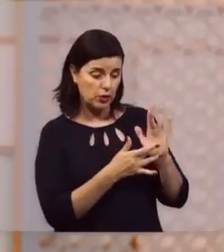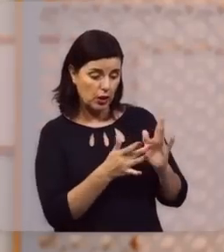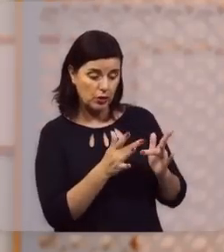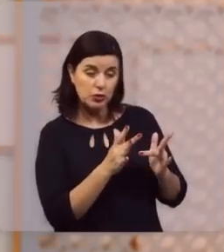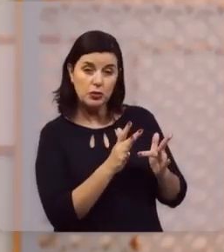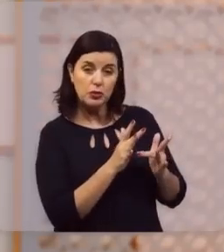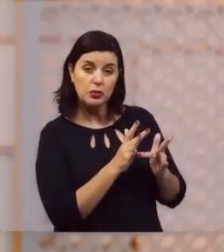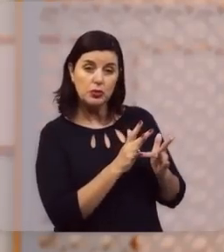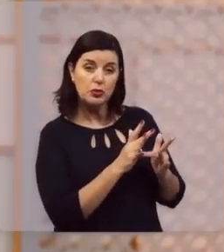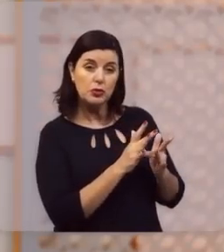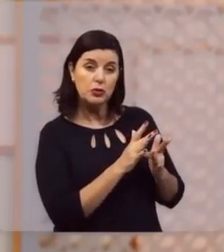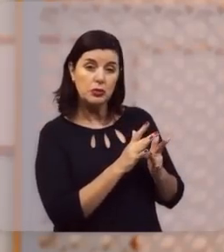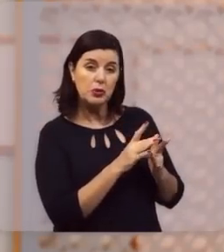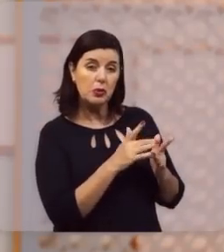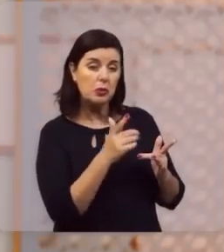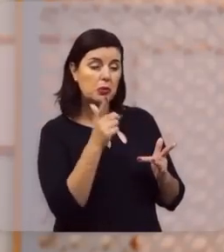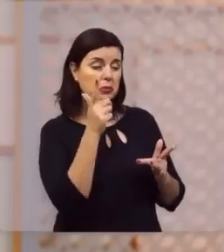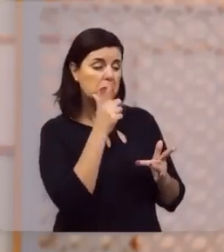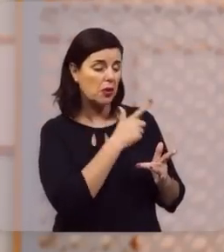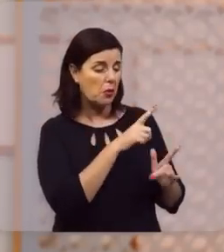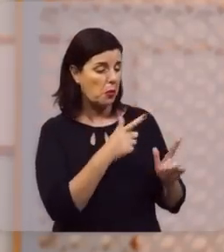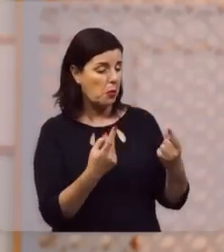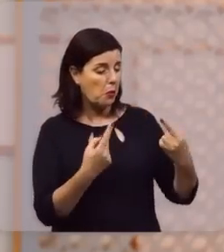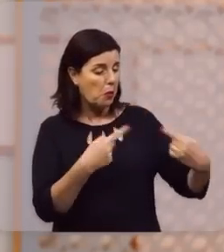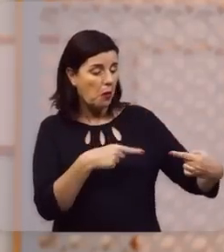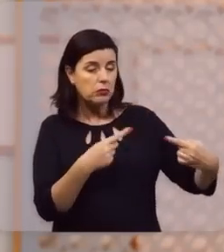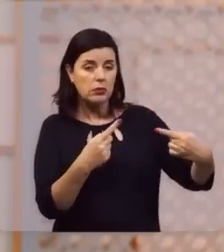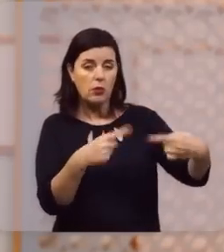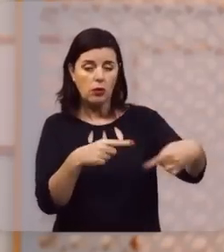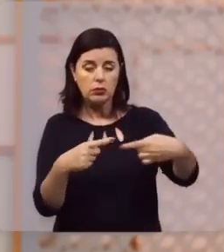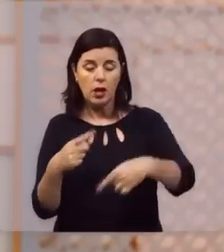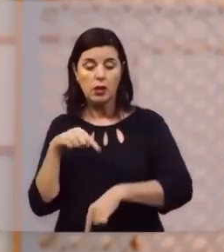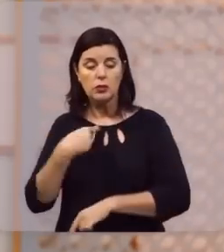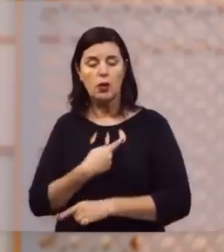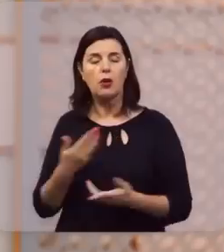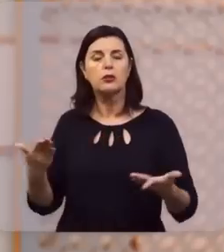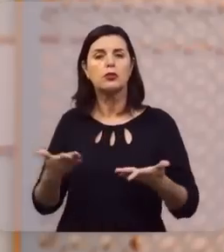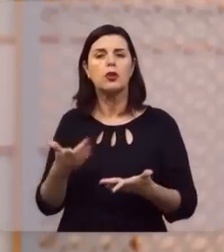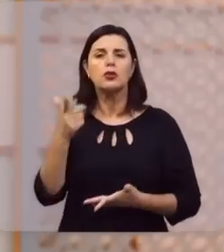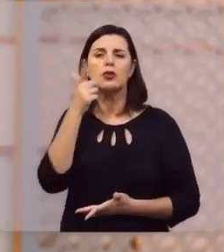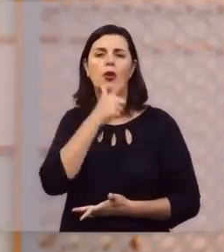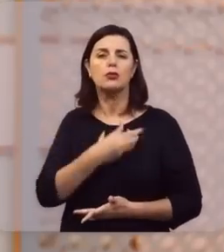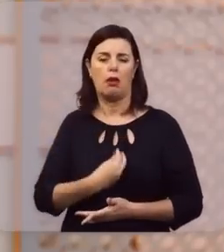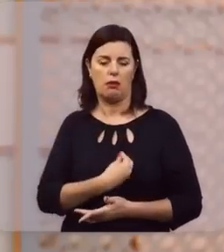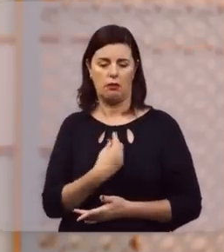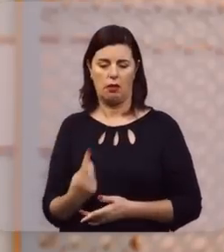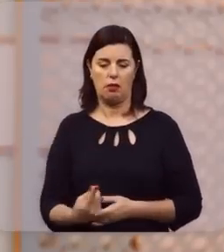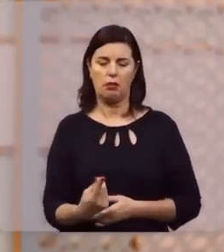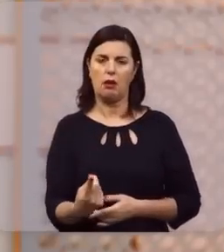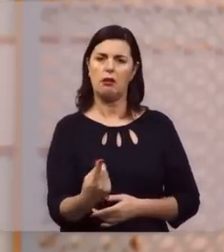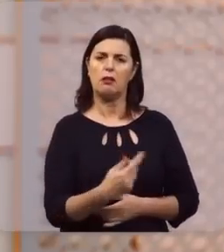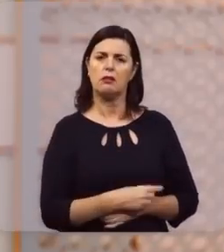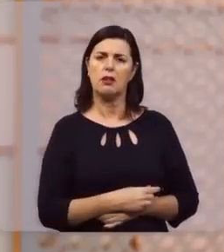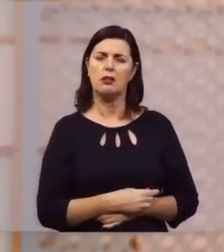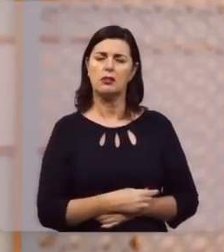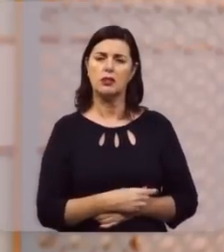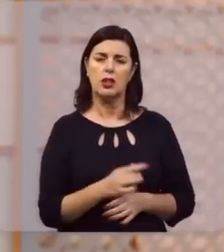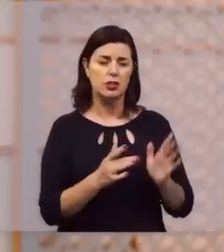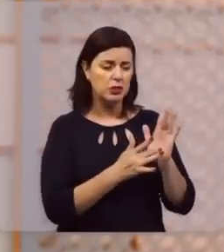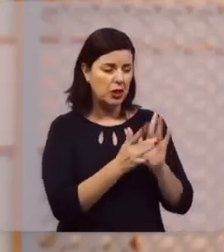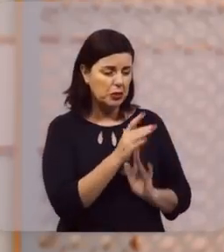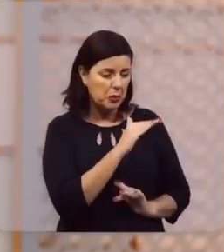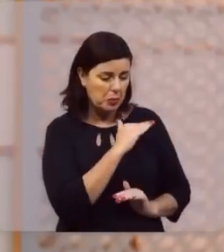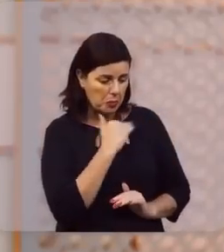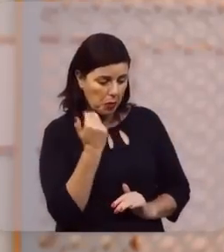sorveu cada gota daquele Cálice Amargo da Ira para que nós pudéssemos beber da água da vida o seu filho